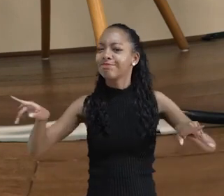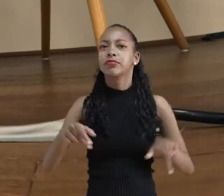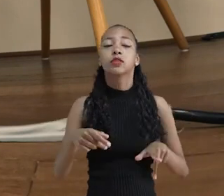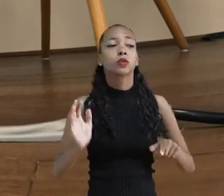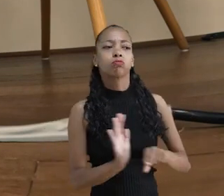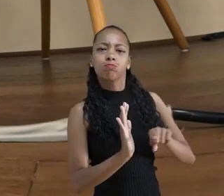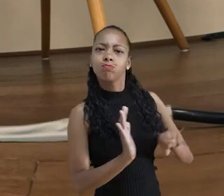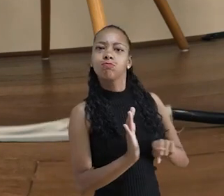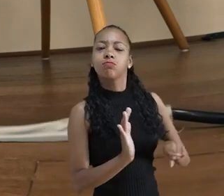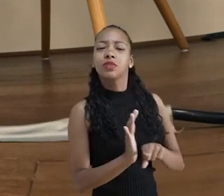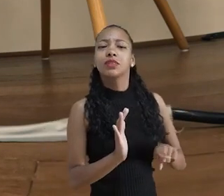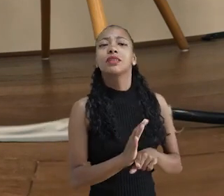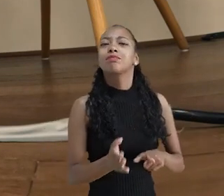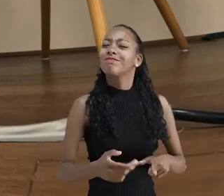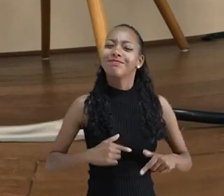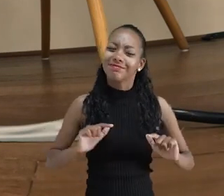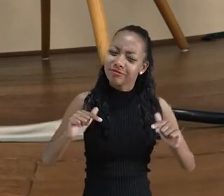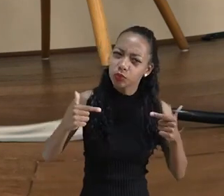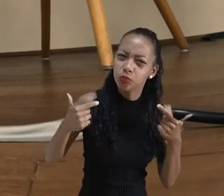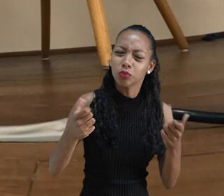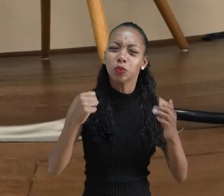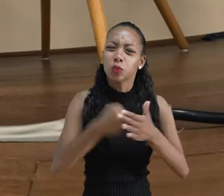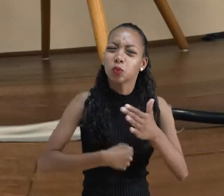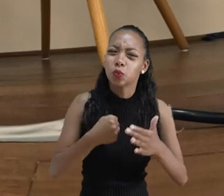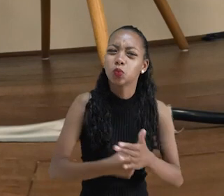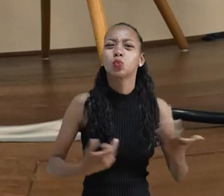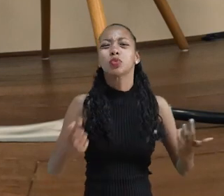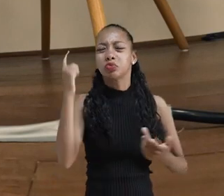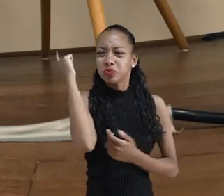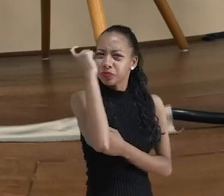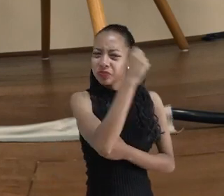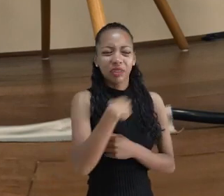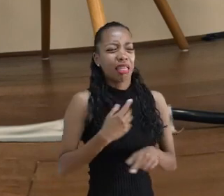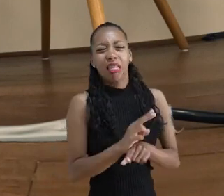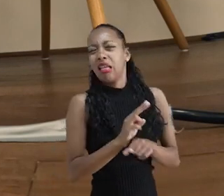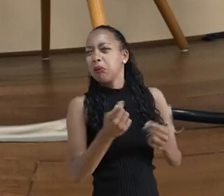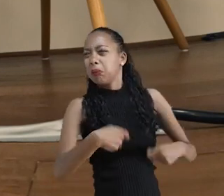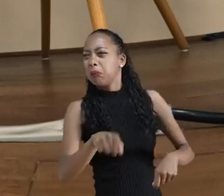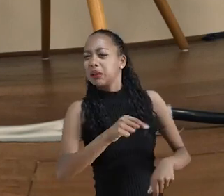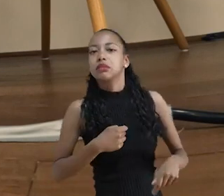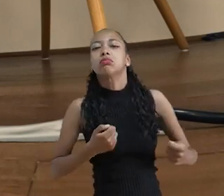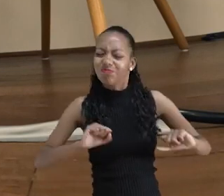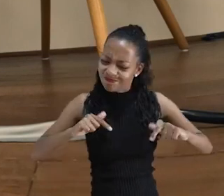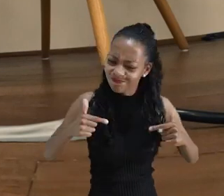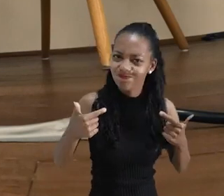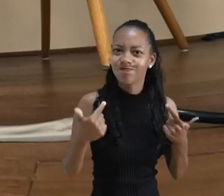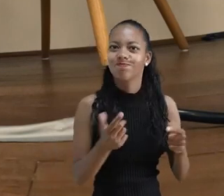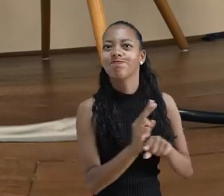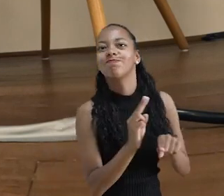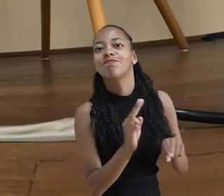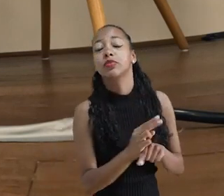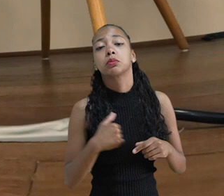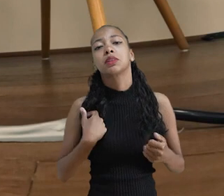para disseminar essa ideia até que a gente conseguiu que se tornasse de fato uma área de Proteção Ambiental mas desde então ela sofre diversas ameaças né